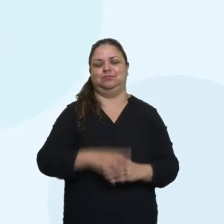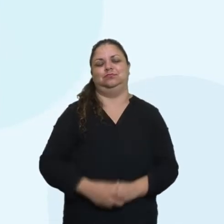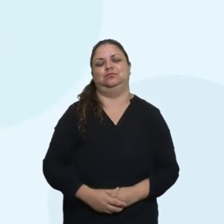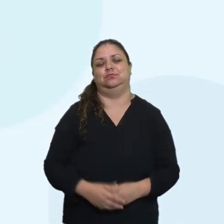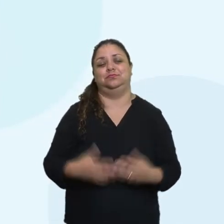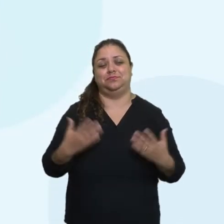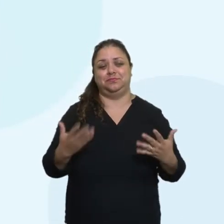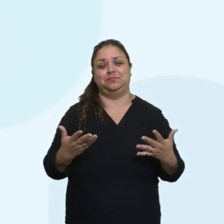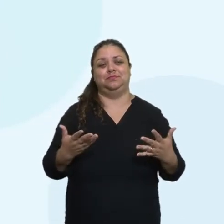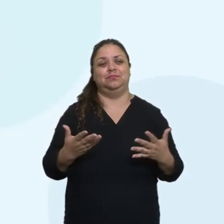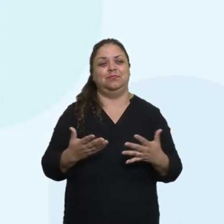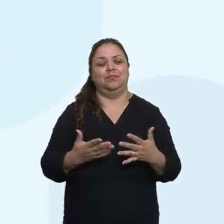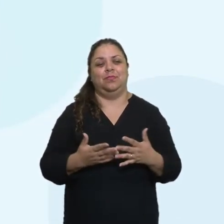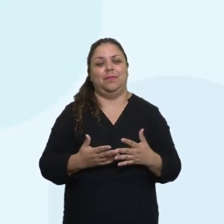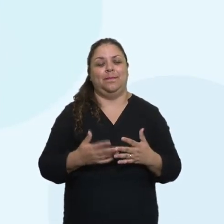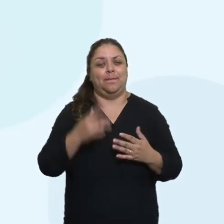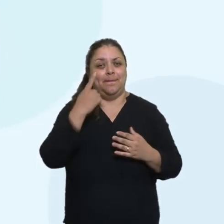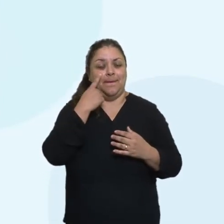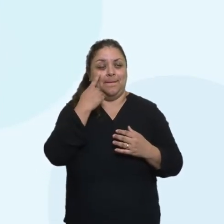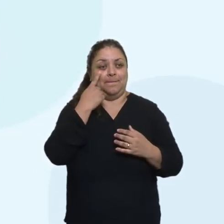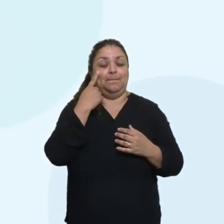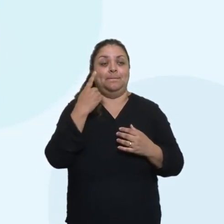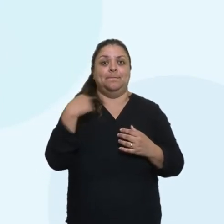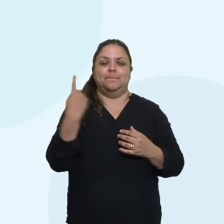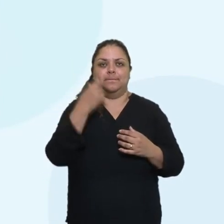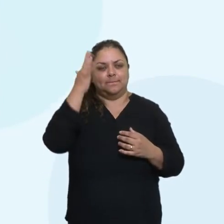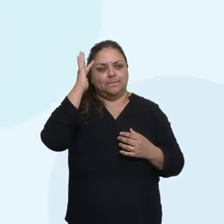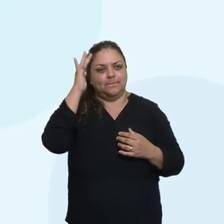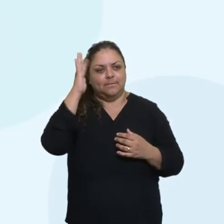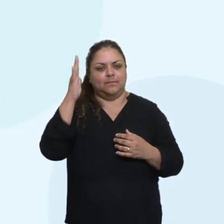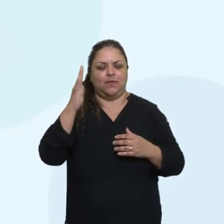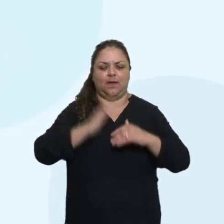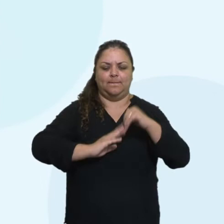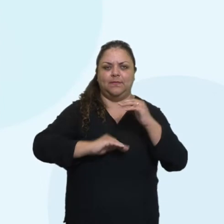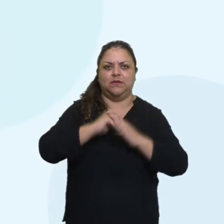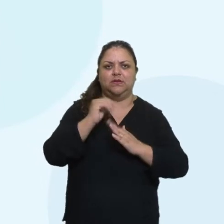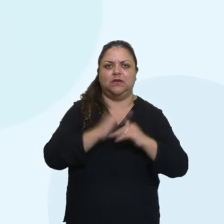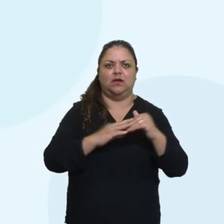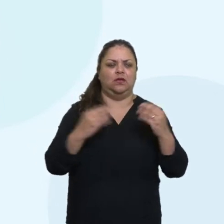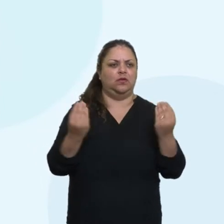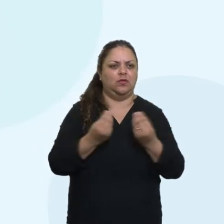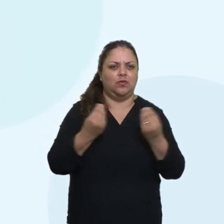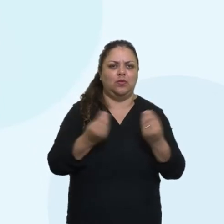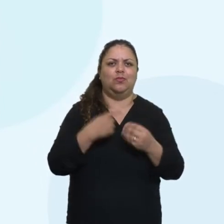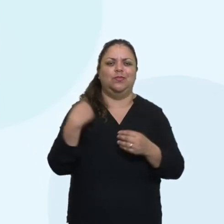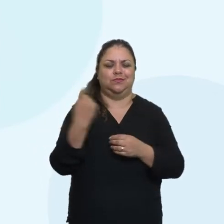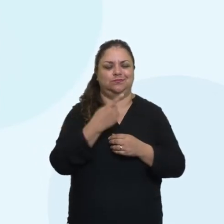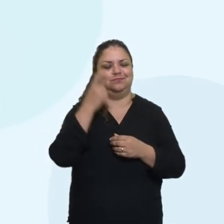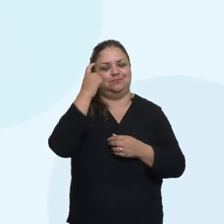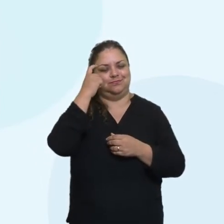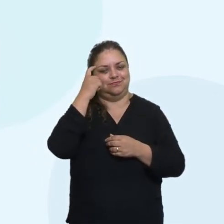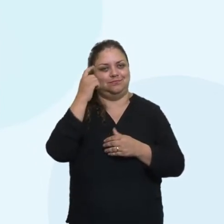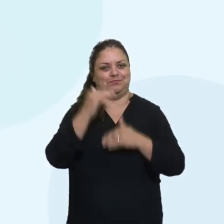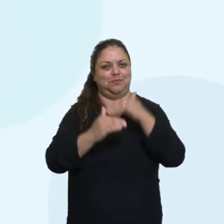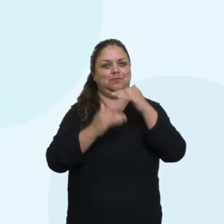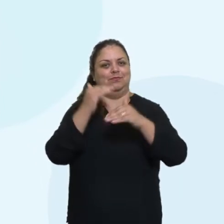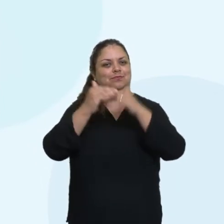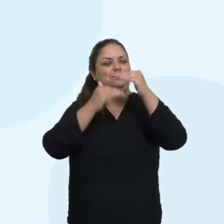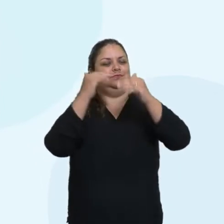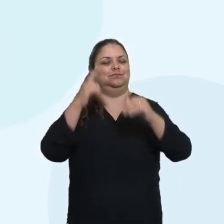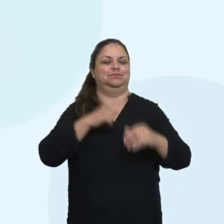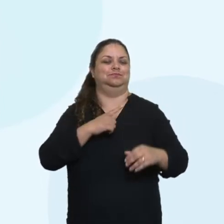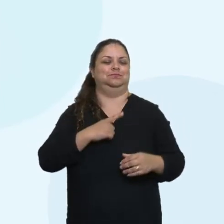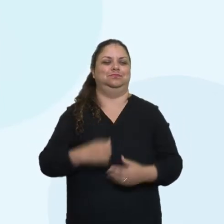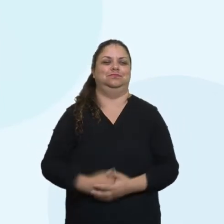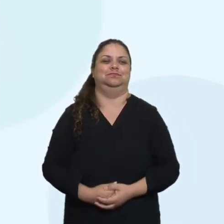veja que a gente quando pensa nas habilidades a gente então um a gente considera esse processo de progressão